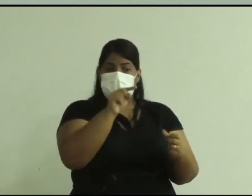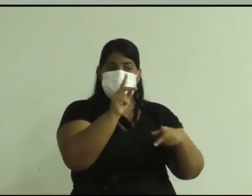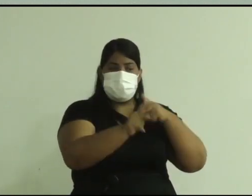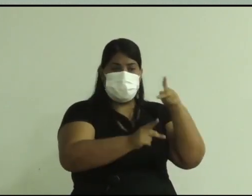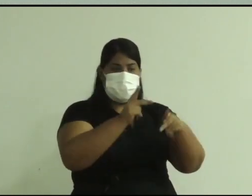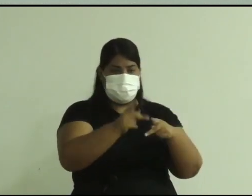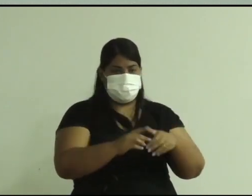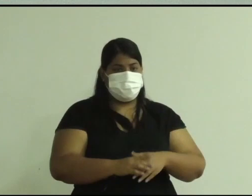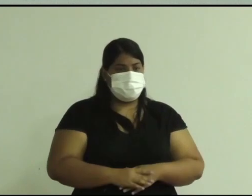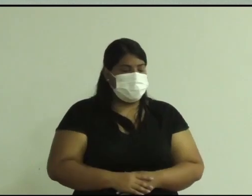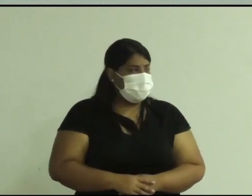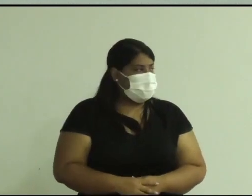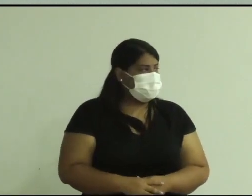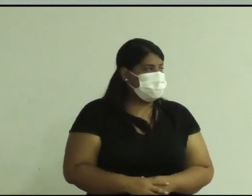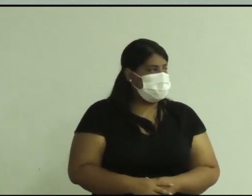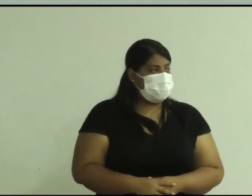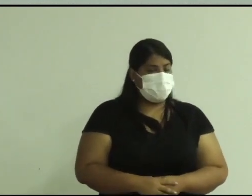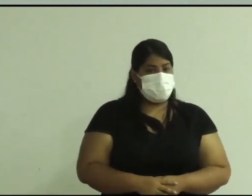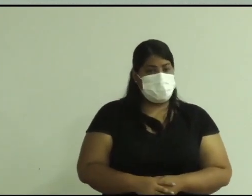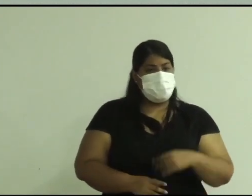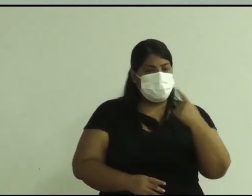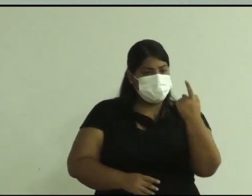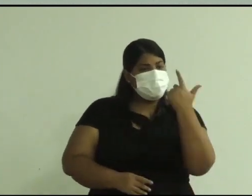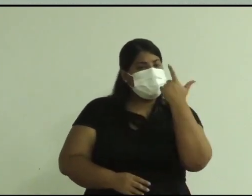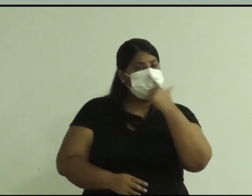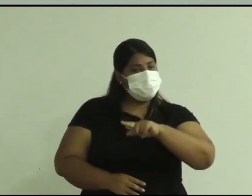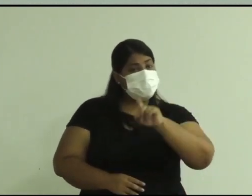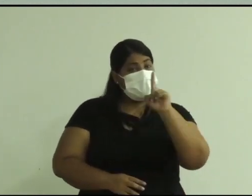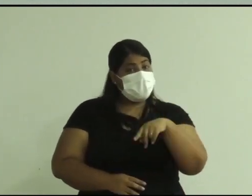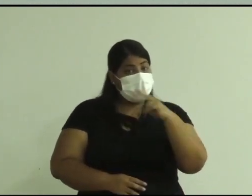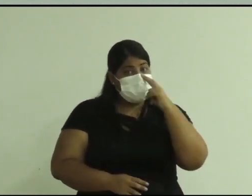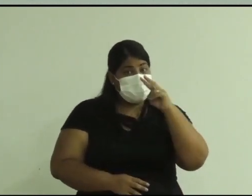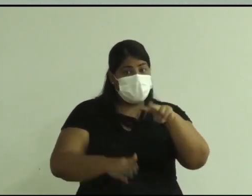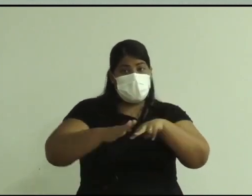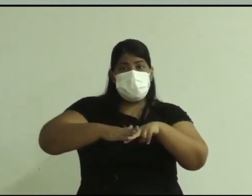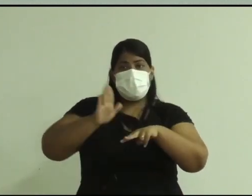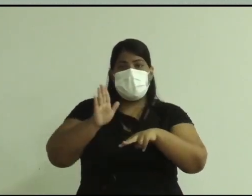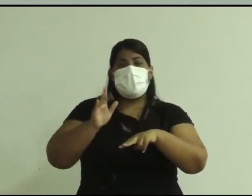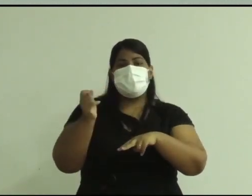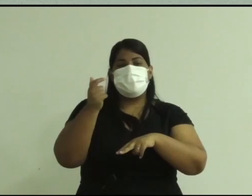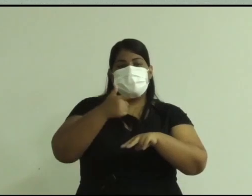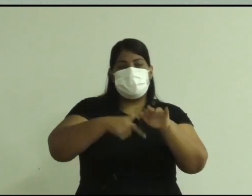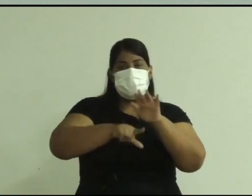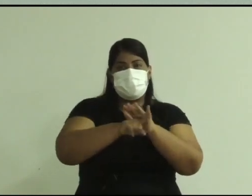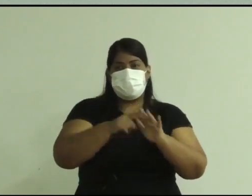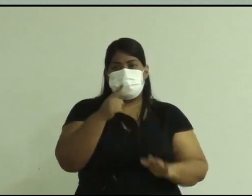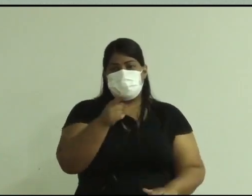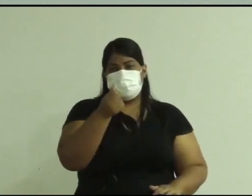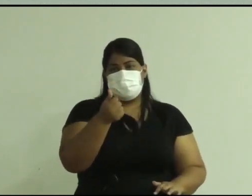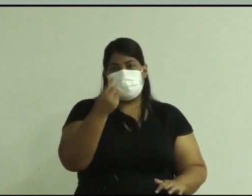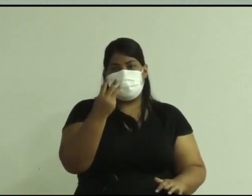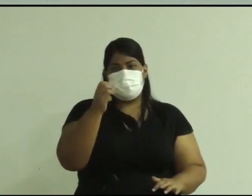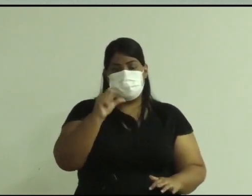população. Então, uma das conquistas é ver a Lei 10.639 sendo